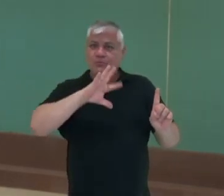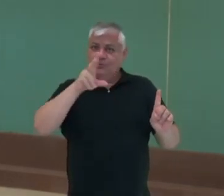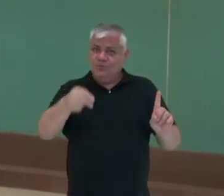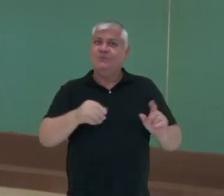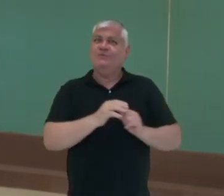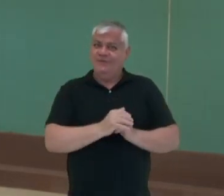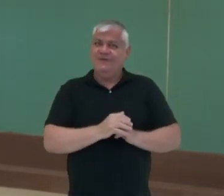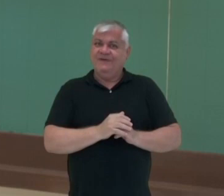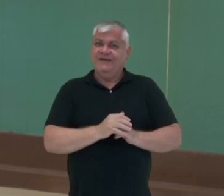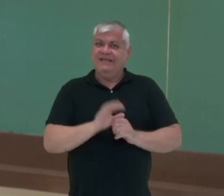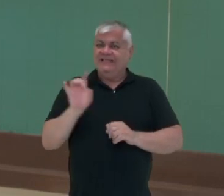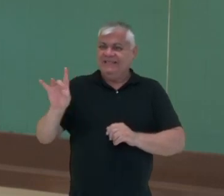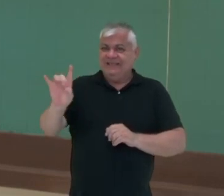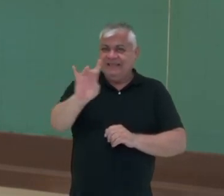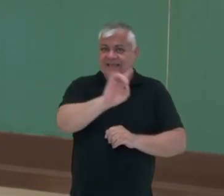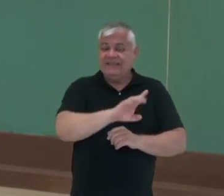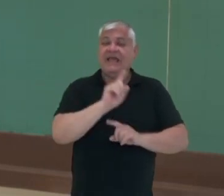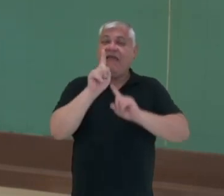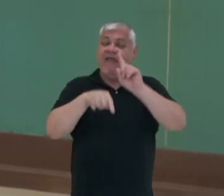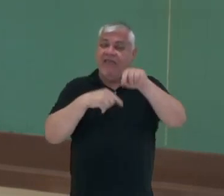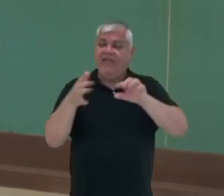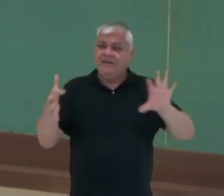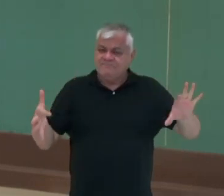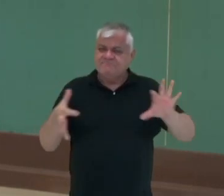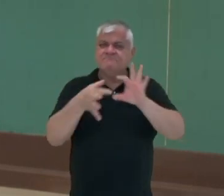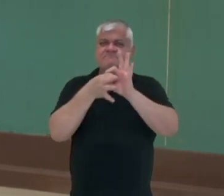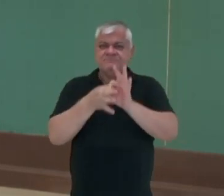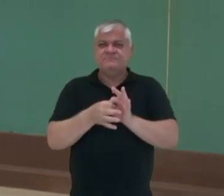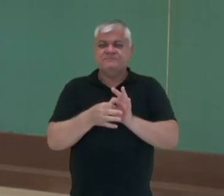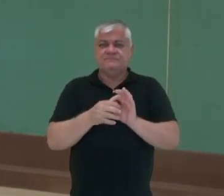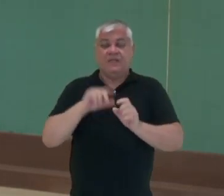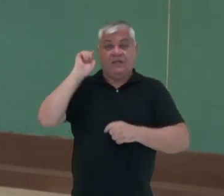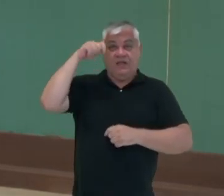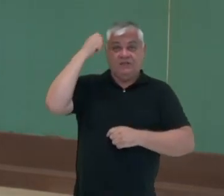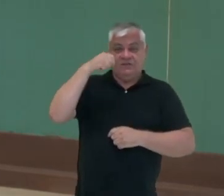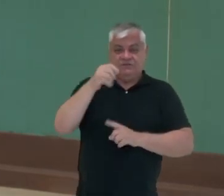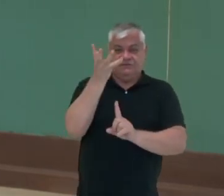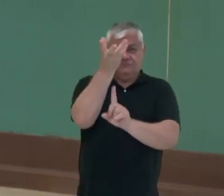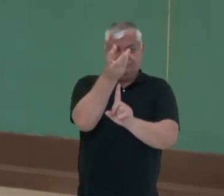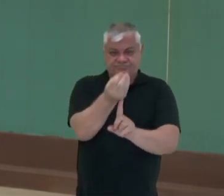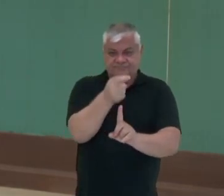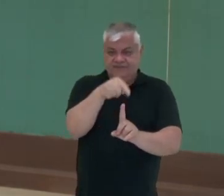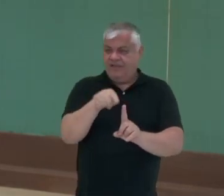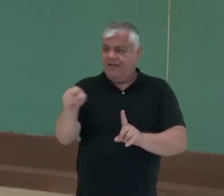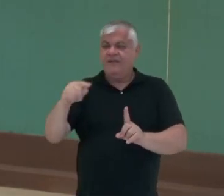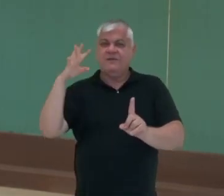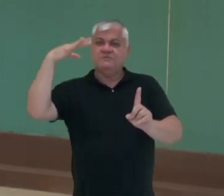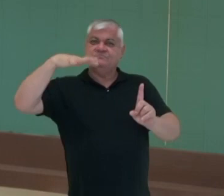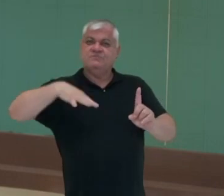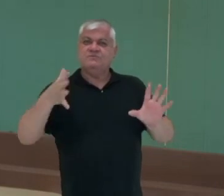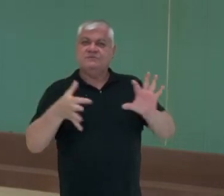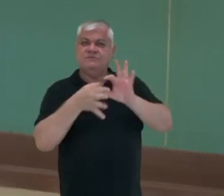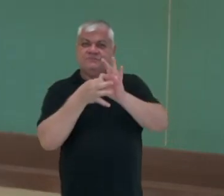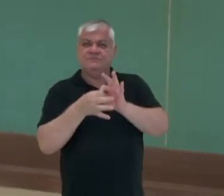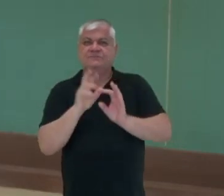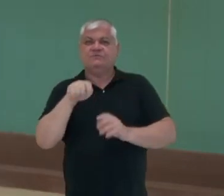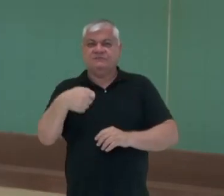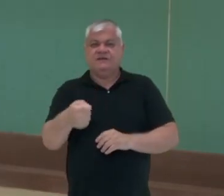um independentemente. Então vai ser essa conexão entre os dois é que vai trazer a mensagem chamada performance,